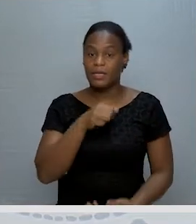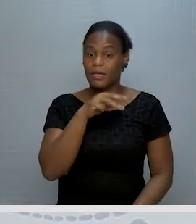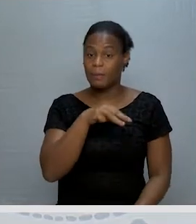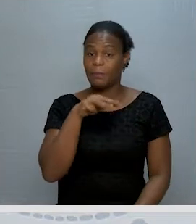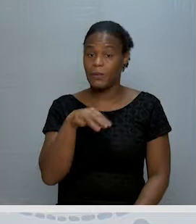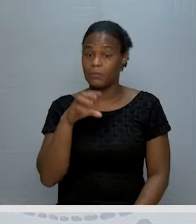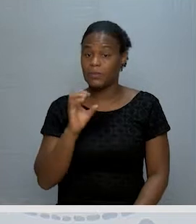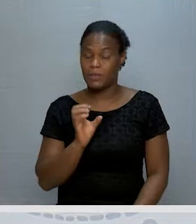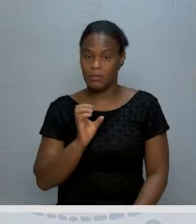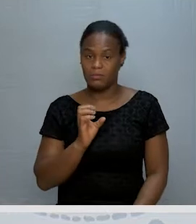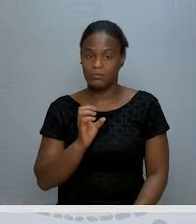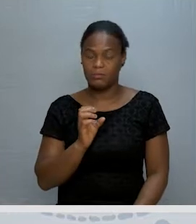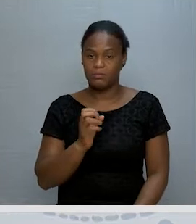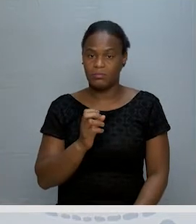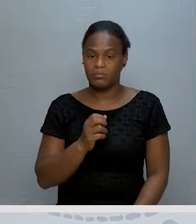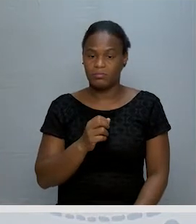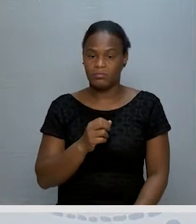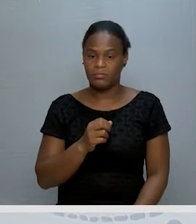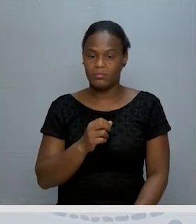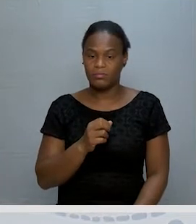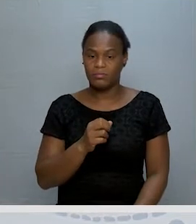Isso, o MMC